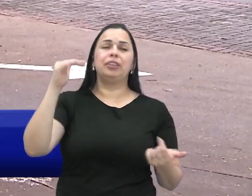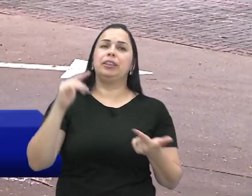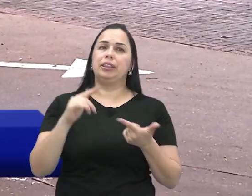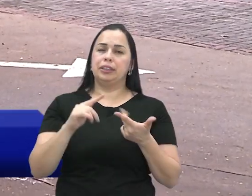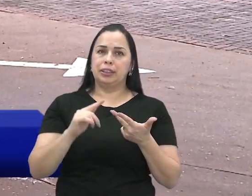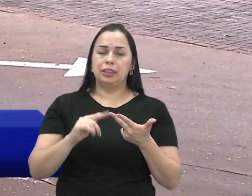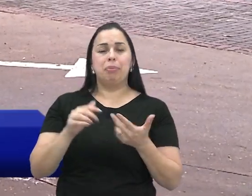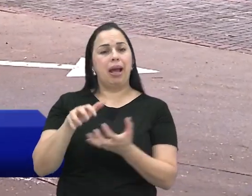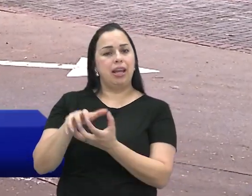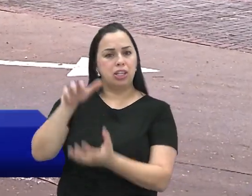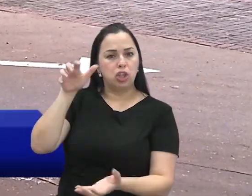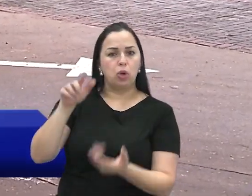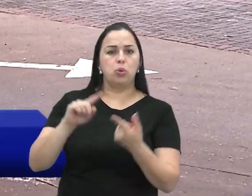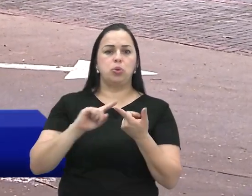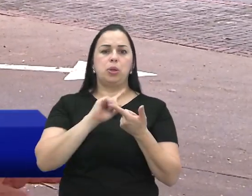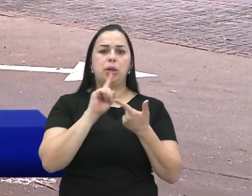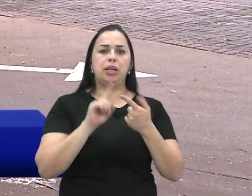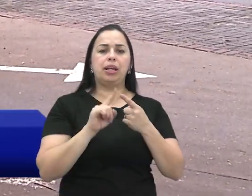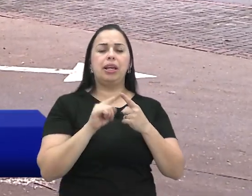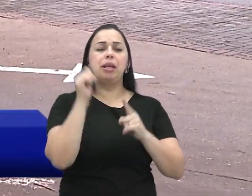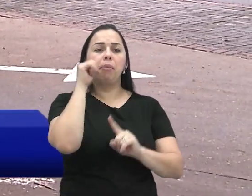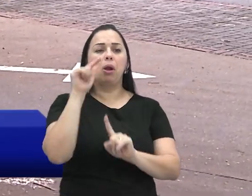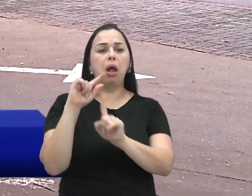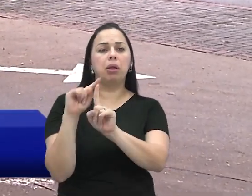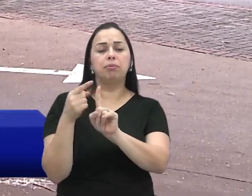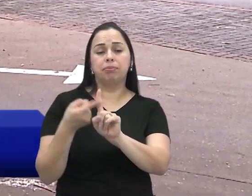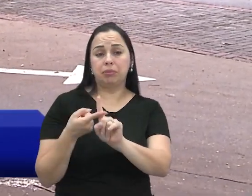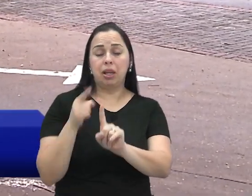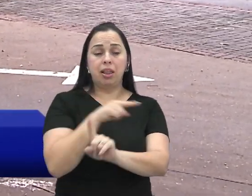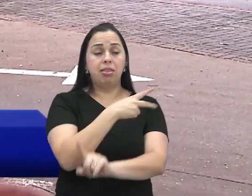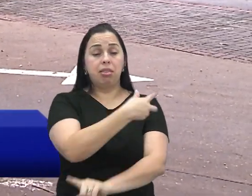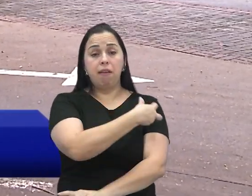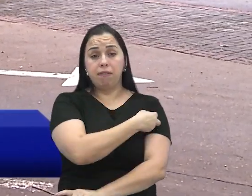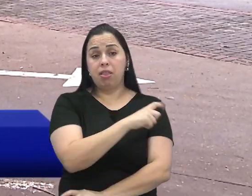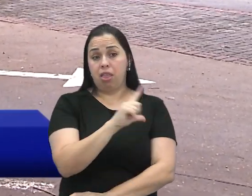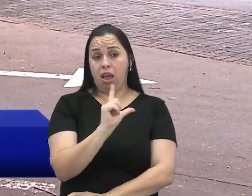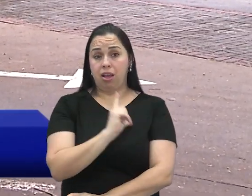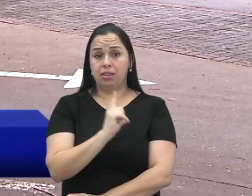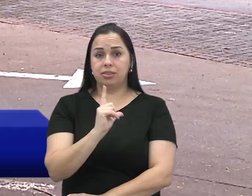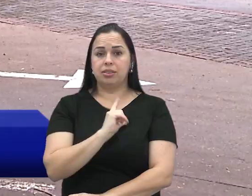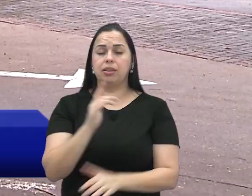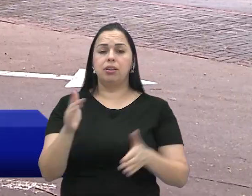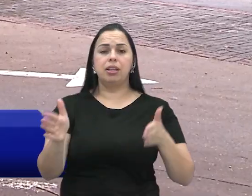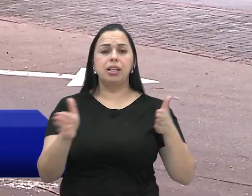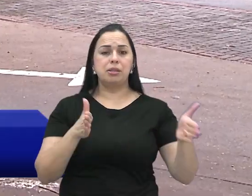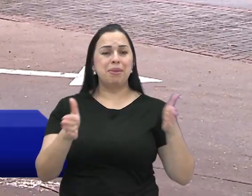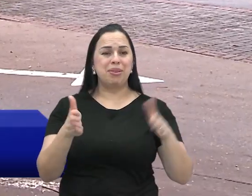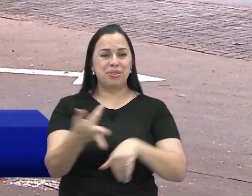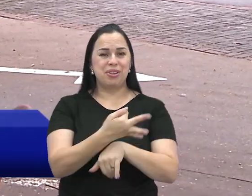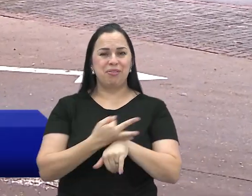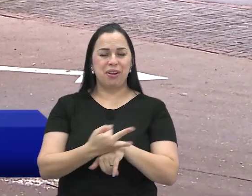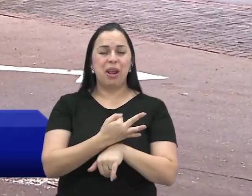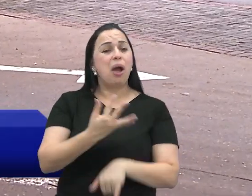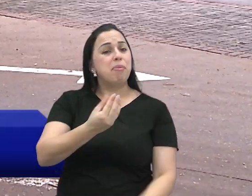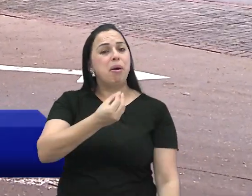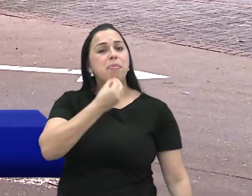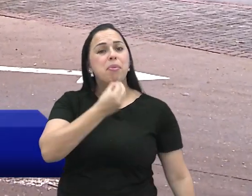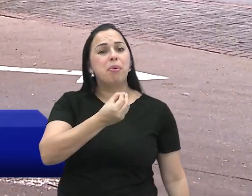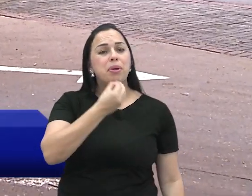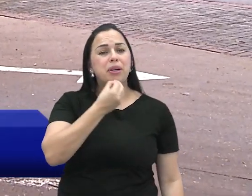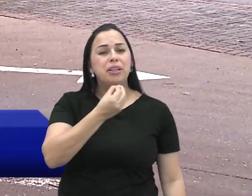adultos, você oferece para idosos, gestantes, situações especiais. Então, essa época que a gente está de férias é uma